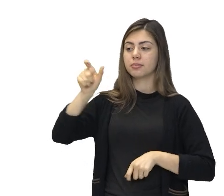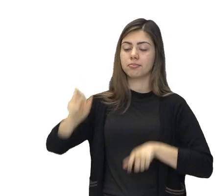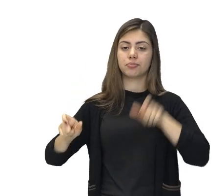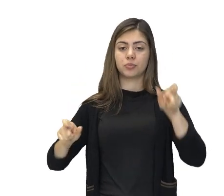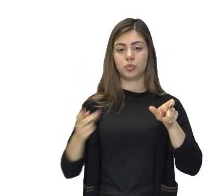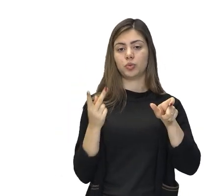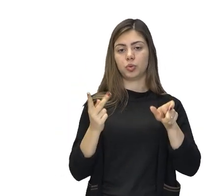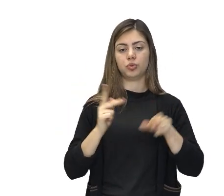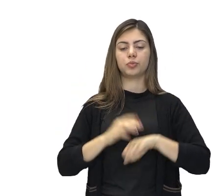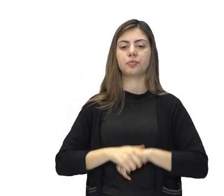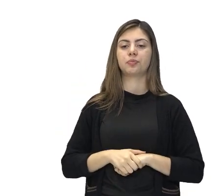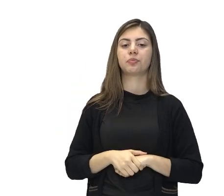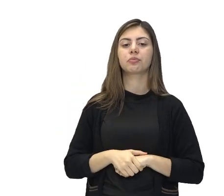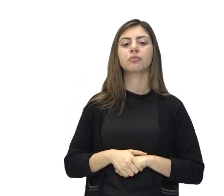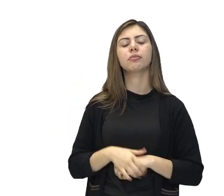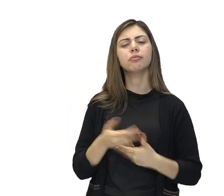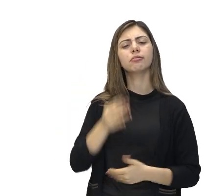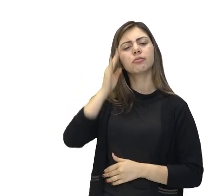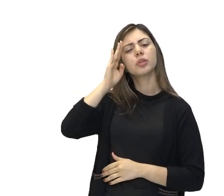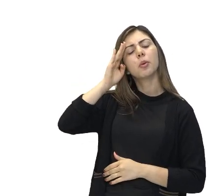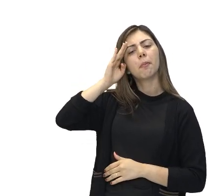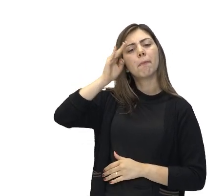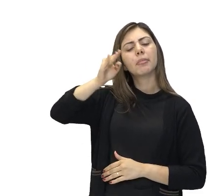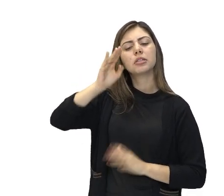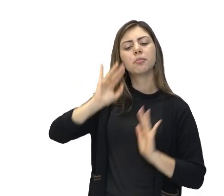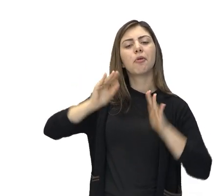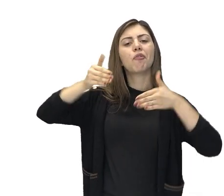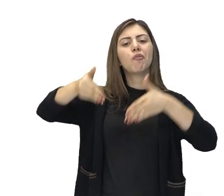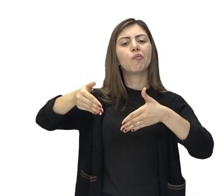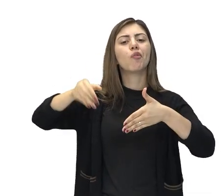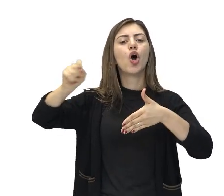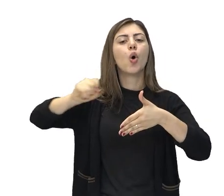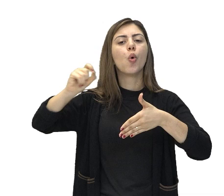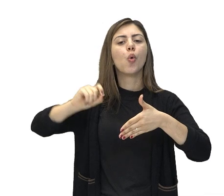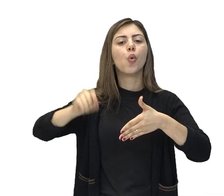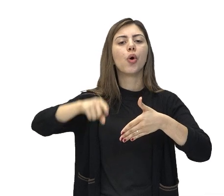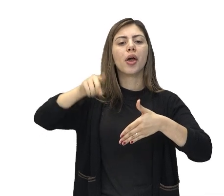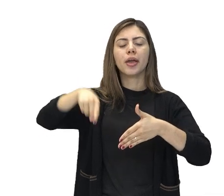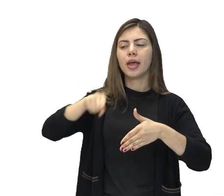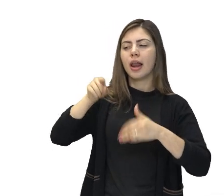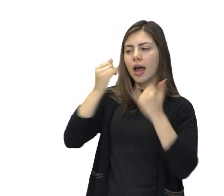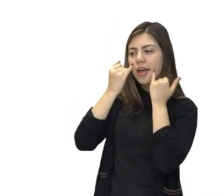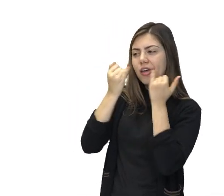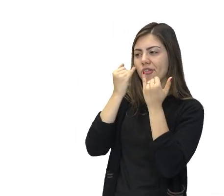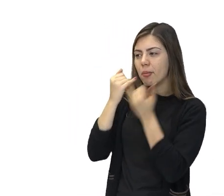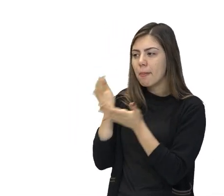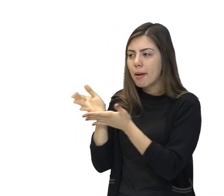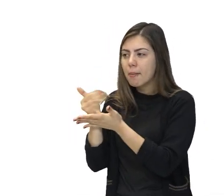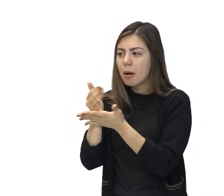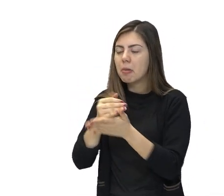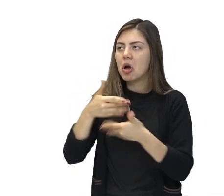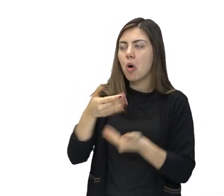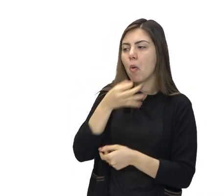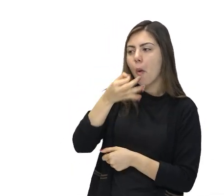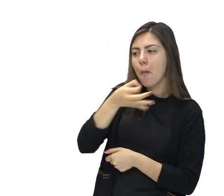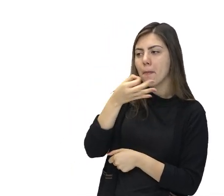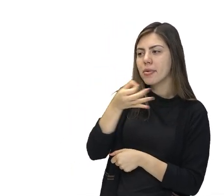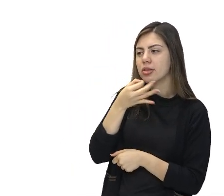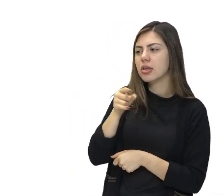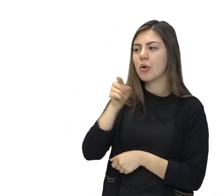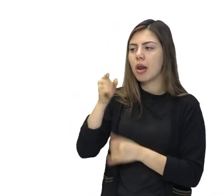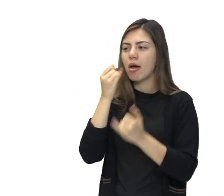o principal objetivo de uma entrevista é extrair alguma declaração